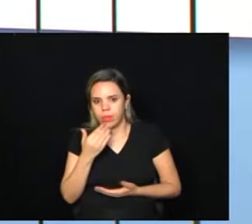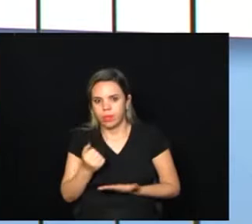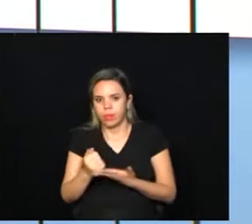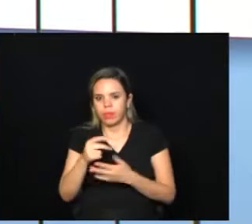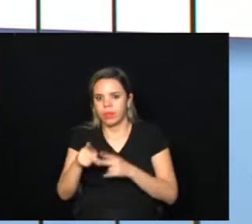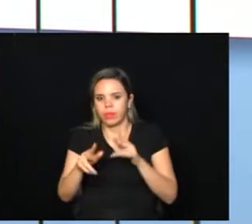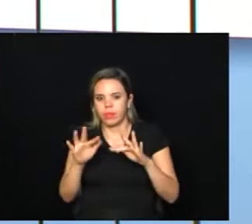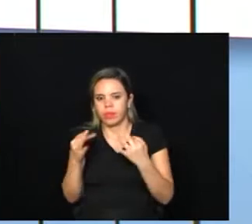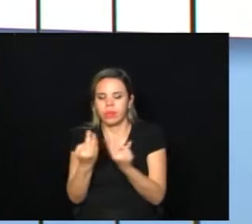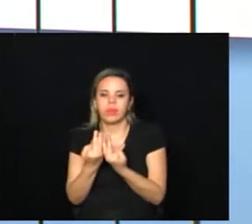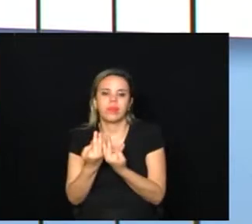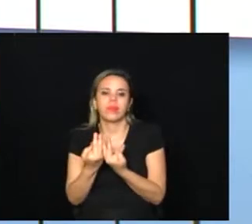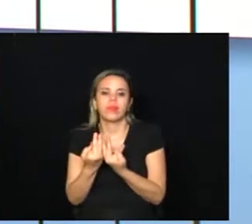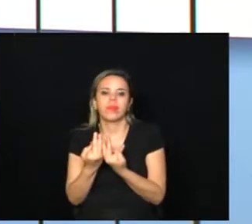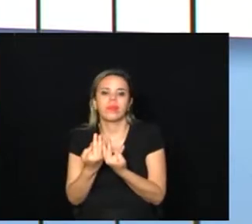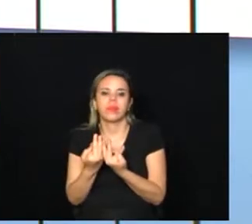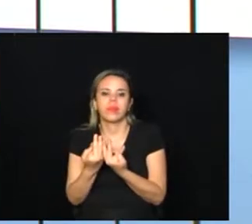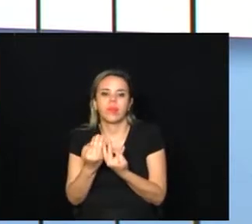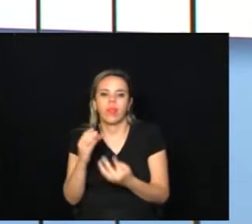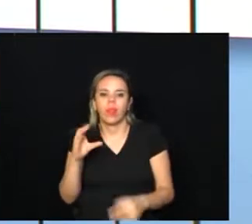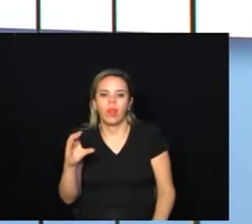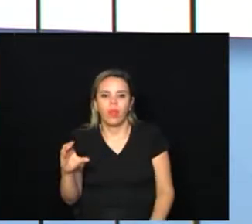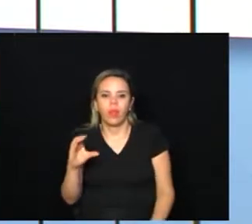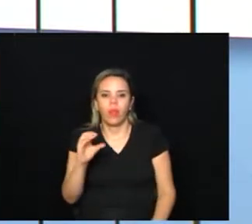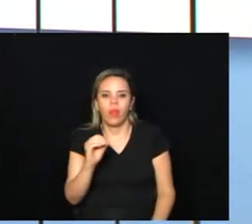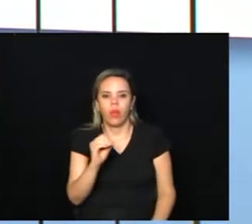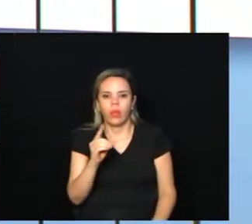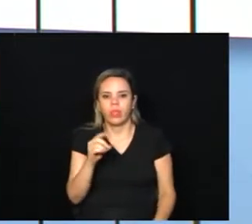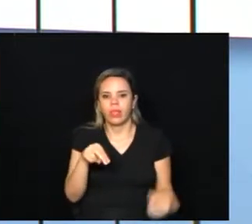de alguém da sua família, que é